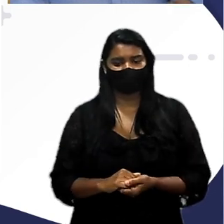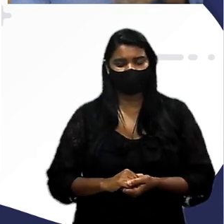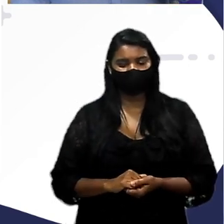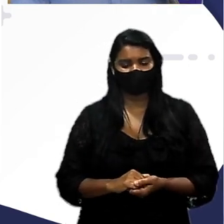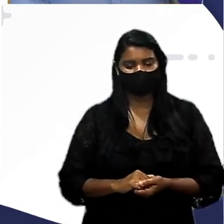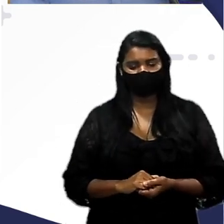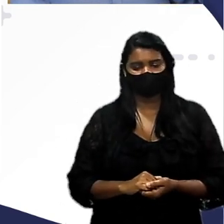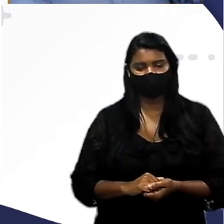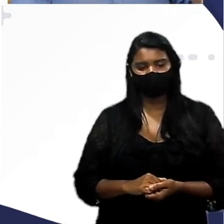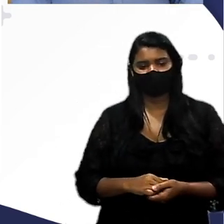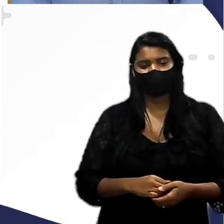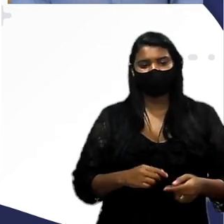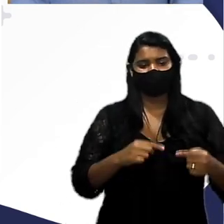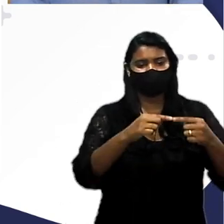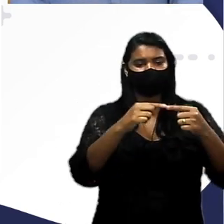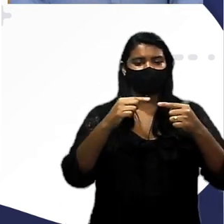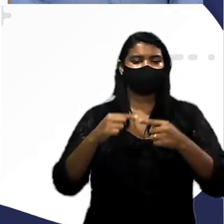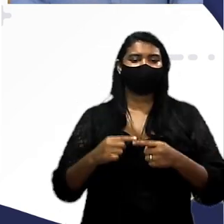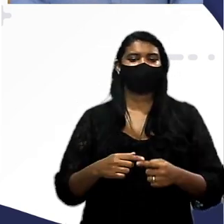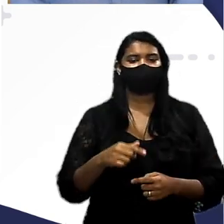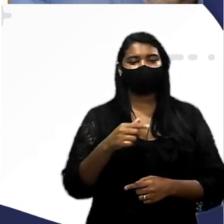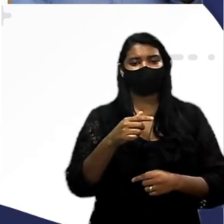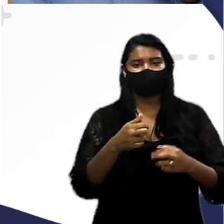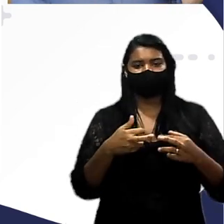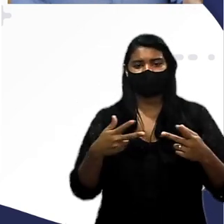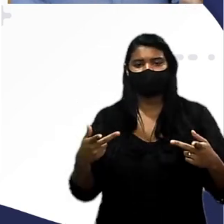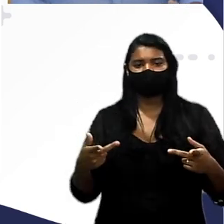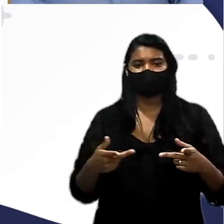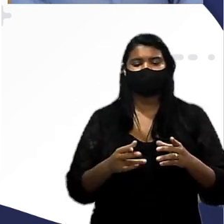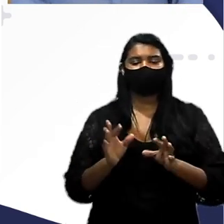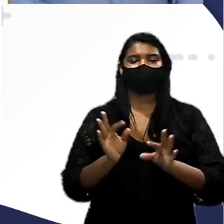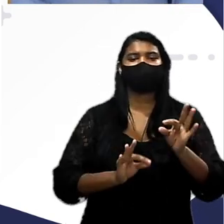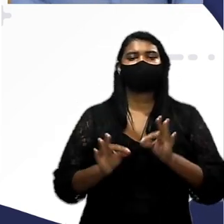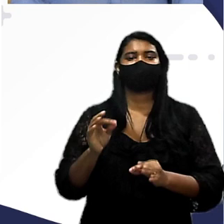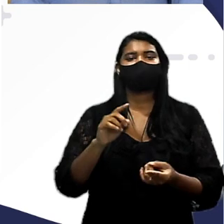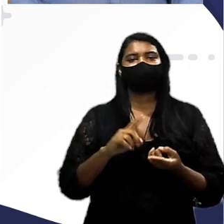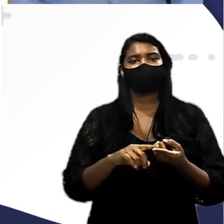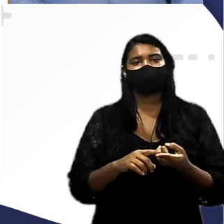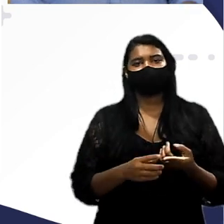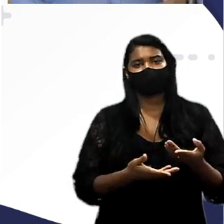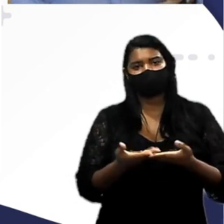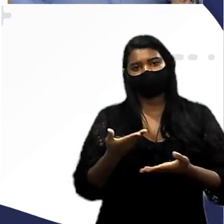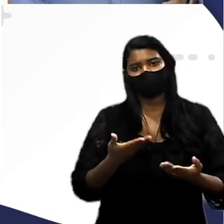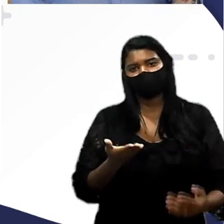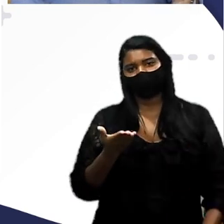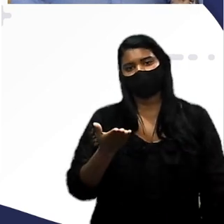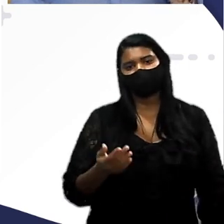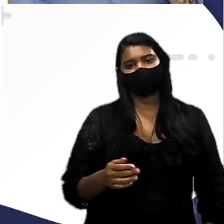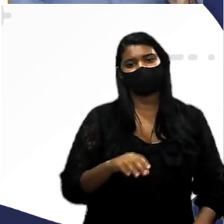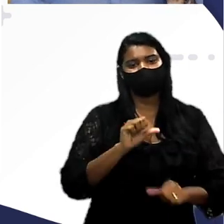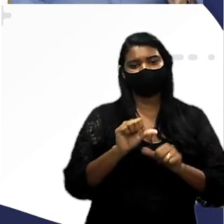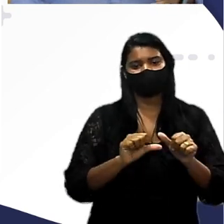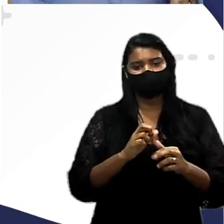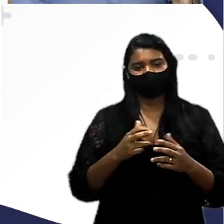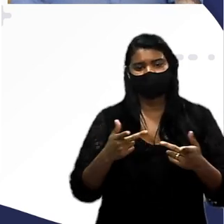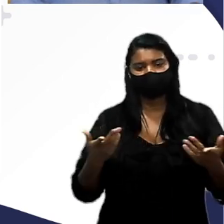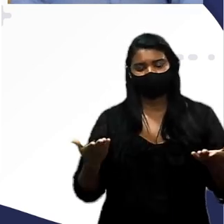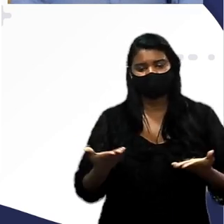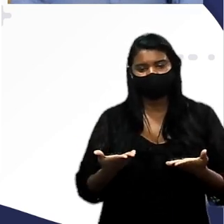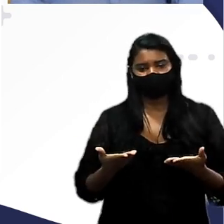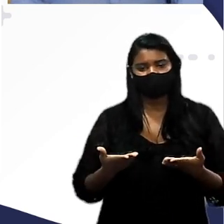área de relação com outras organizações, inclusive também com seus concorrentes. Então, a mudança, nessa